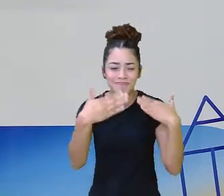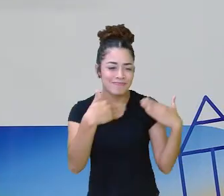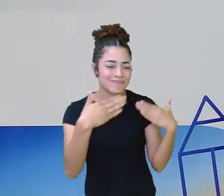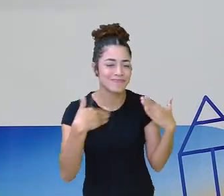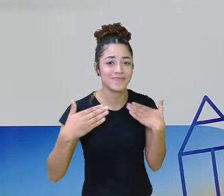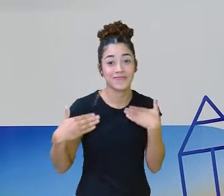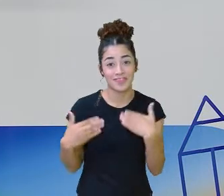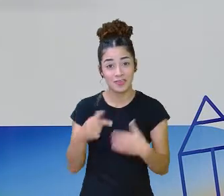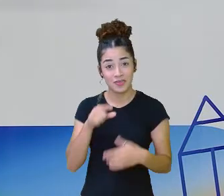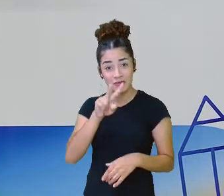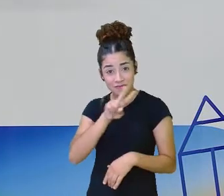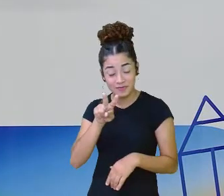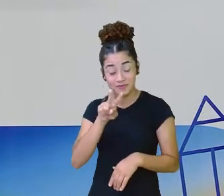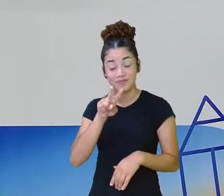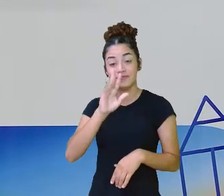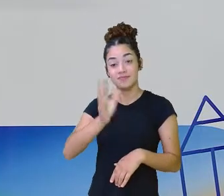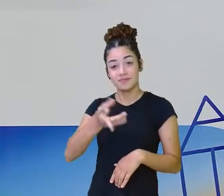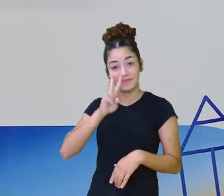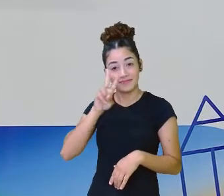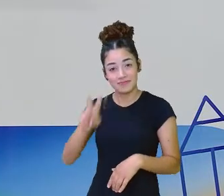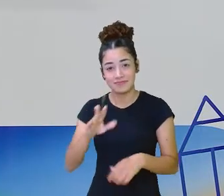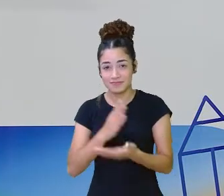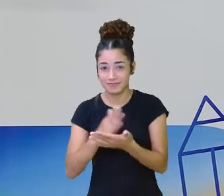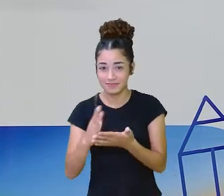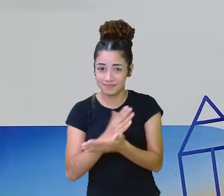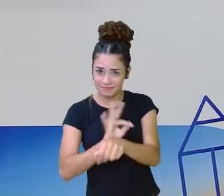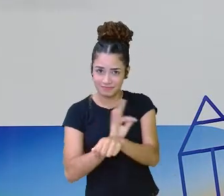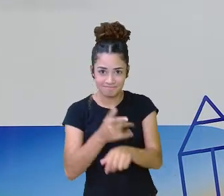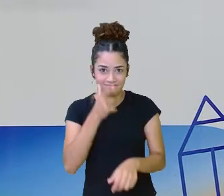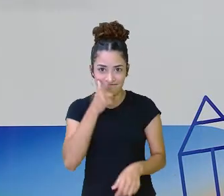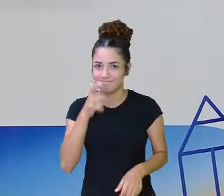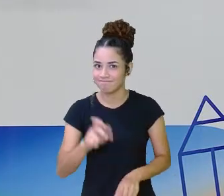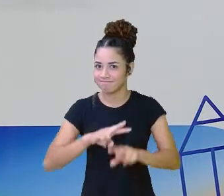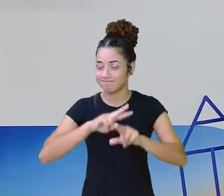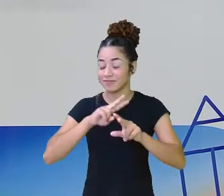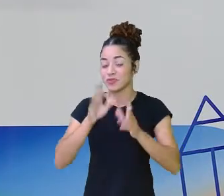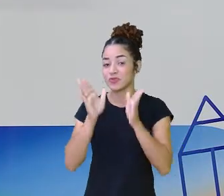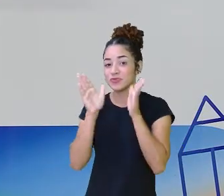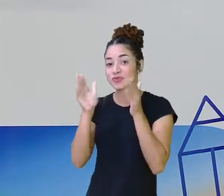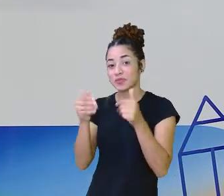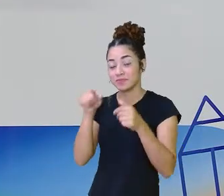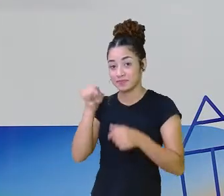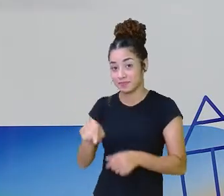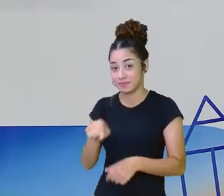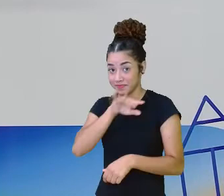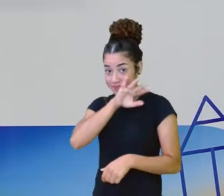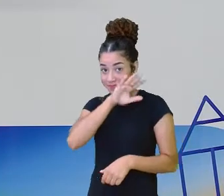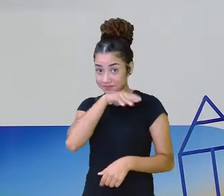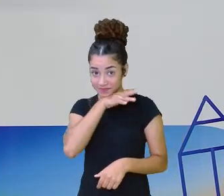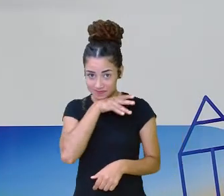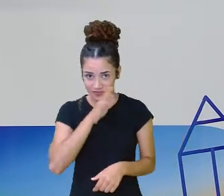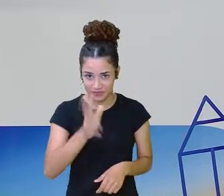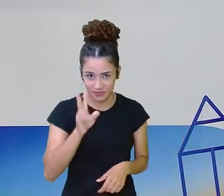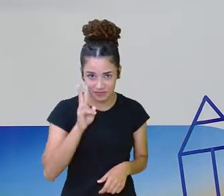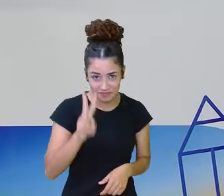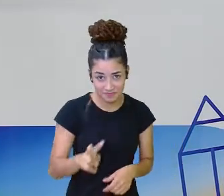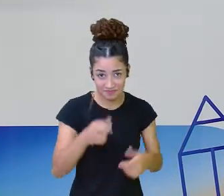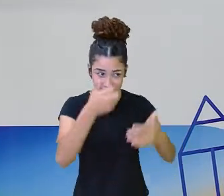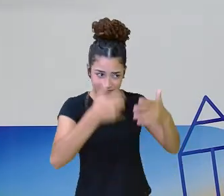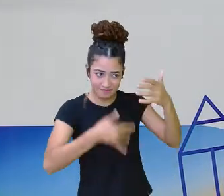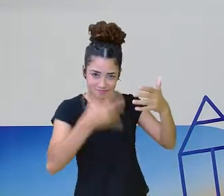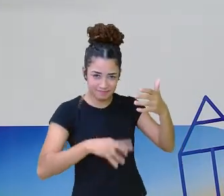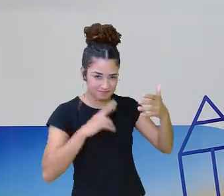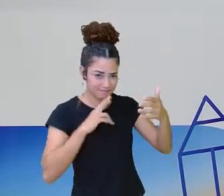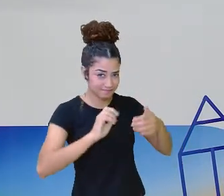animais. Vocês já viram algum desses vídeos interessantes sobre esse animal? Se falou, diz aí para a professora Eli que a gente quer aqui saber, tá?